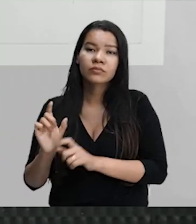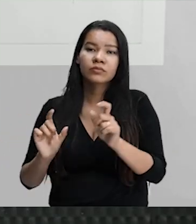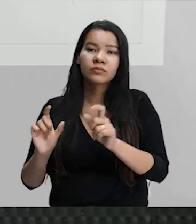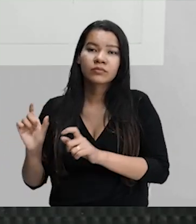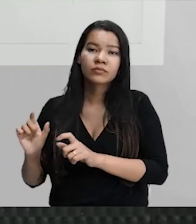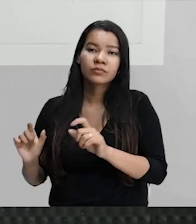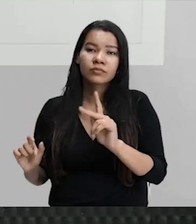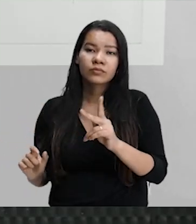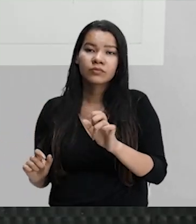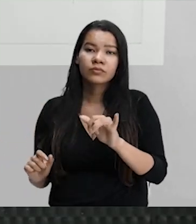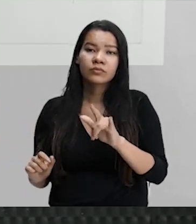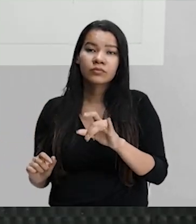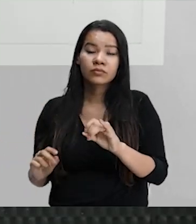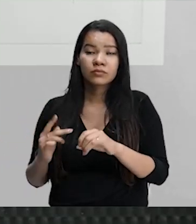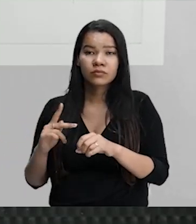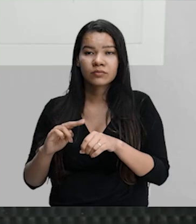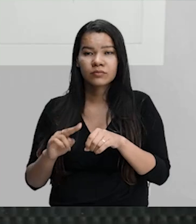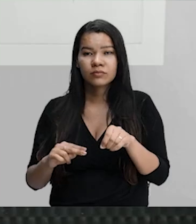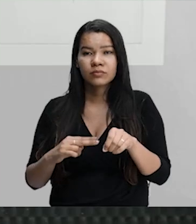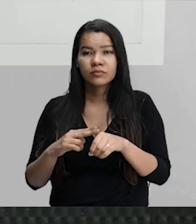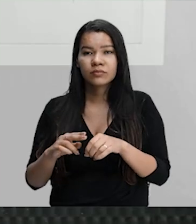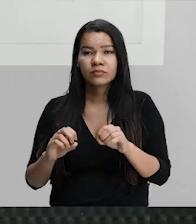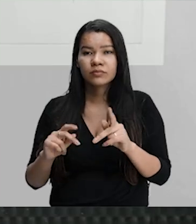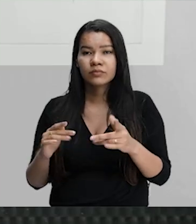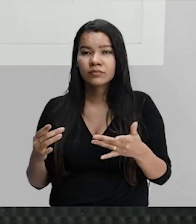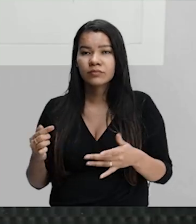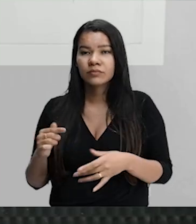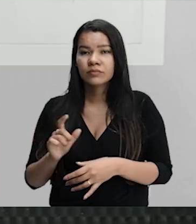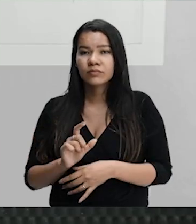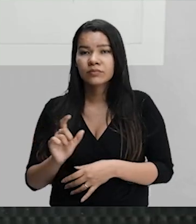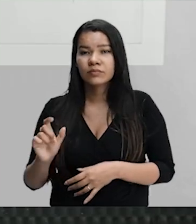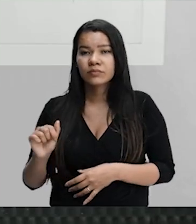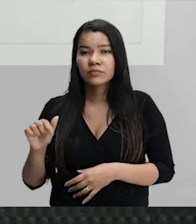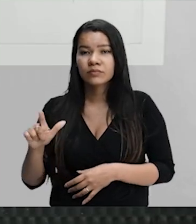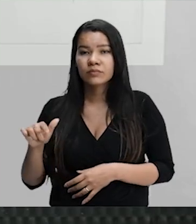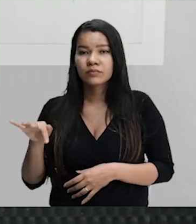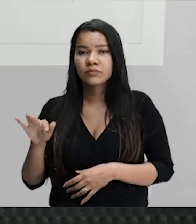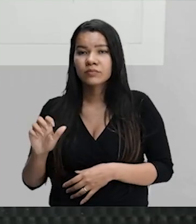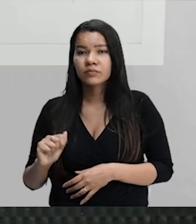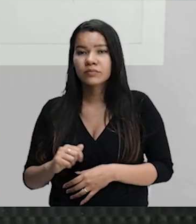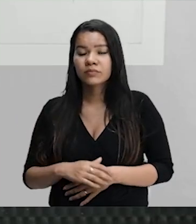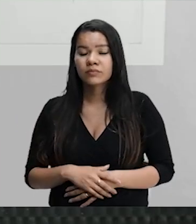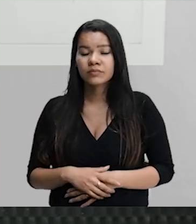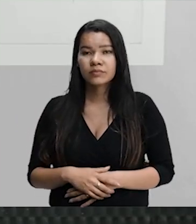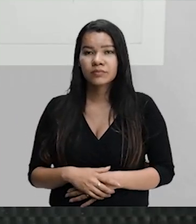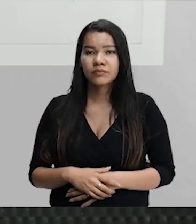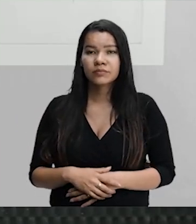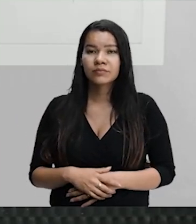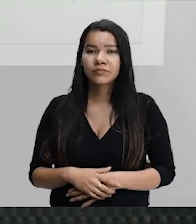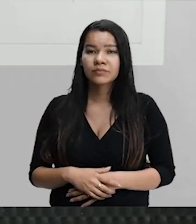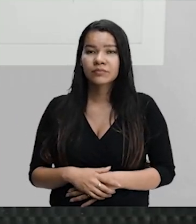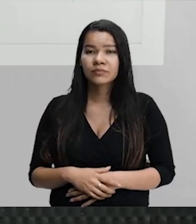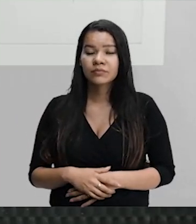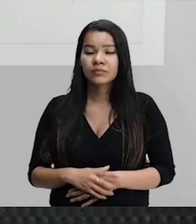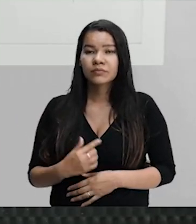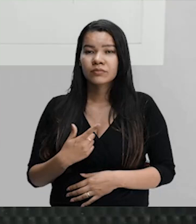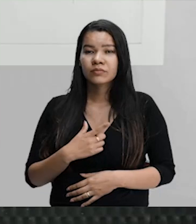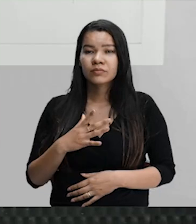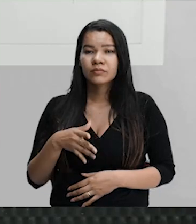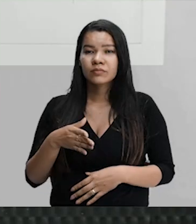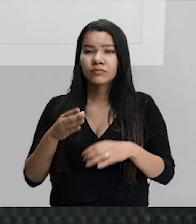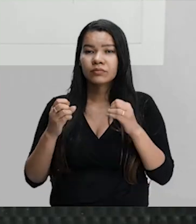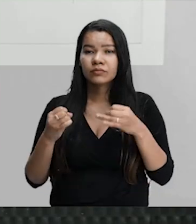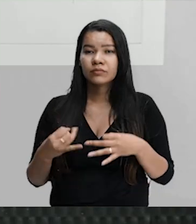hélio, esse núcleo de hélio. Tá certo? Então, essa é a partícula alfa. Certo? Isso nós já falamos em